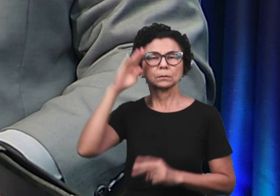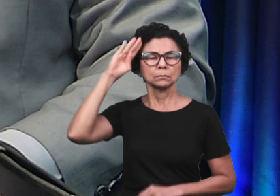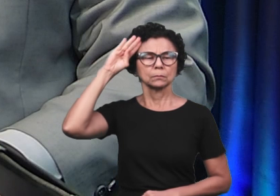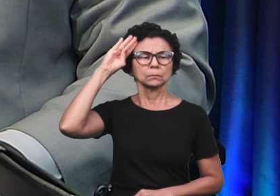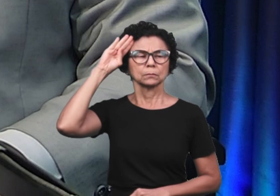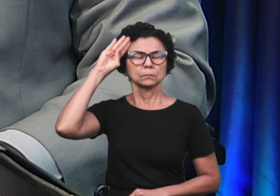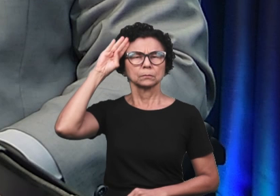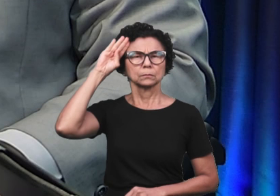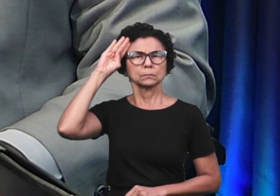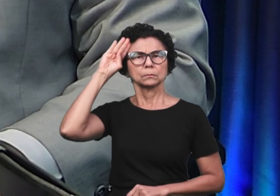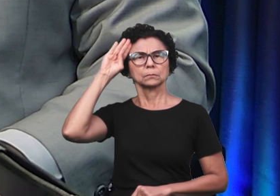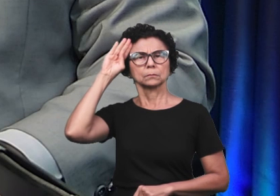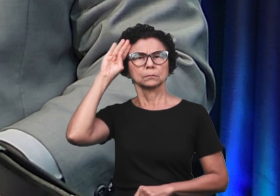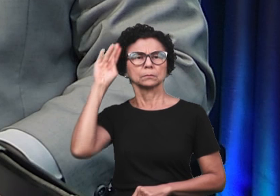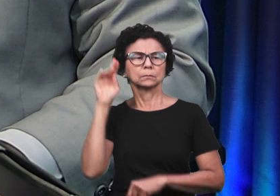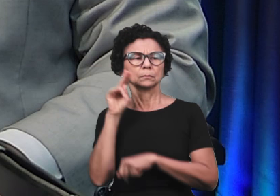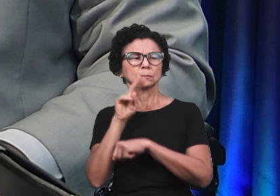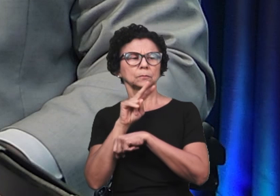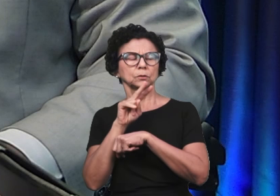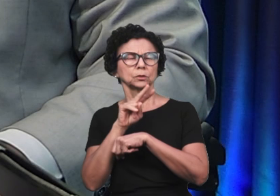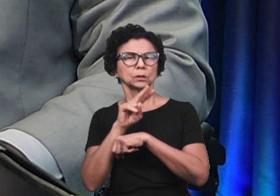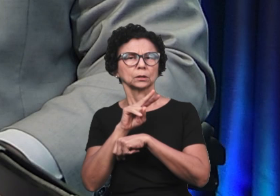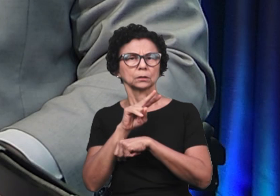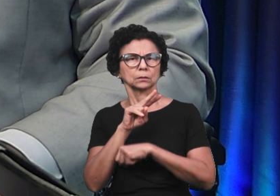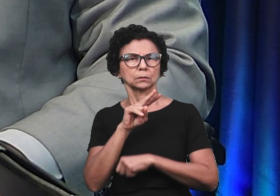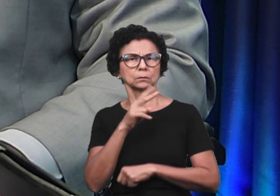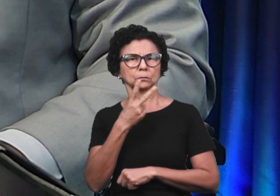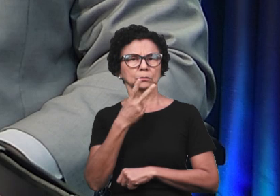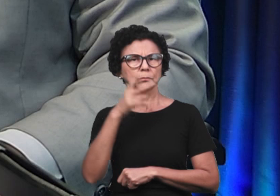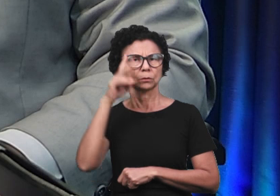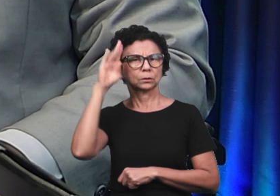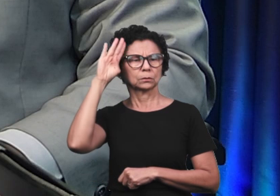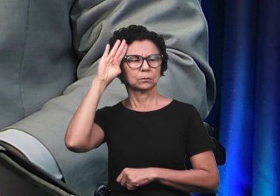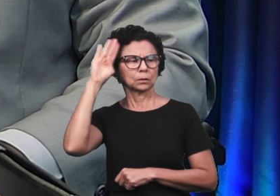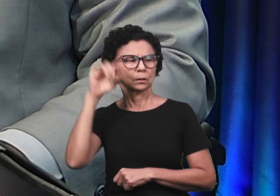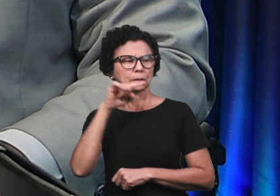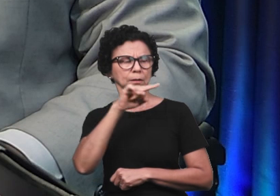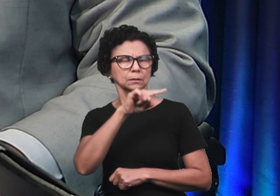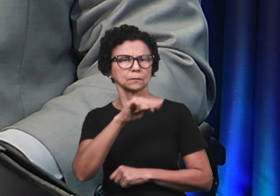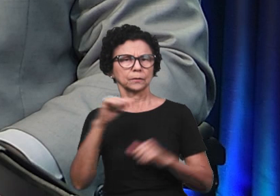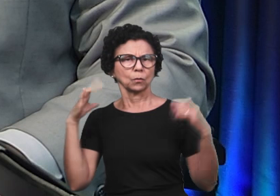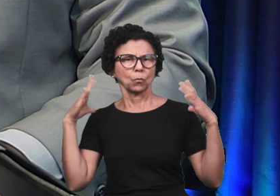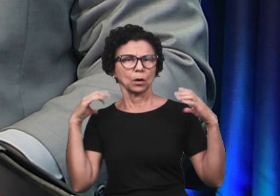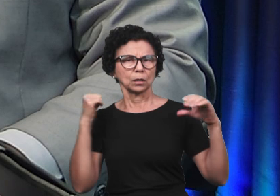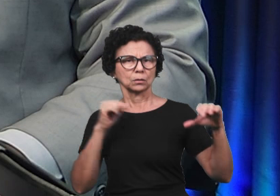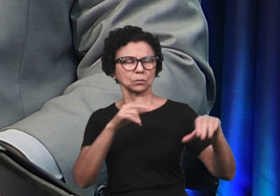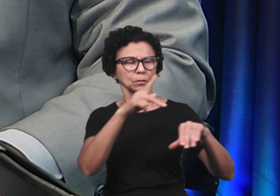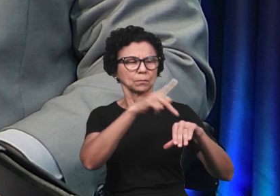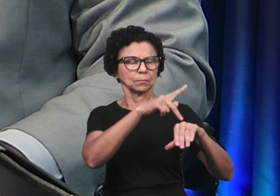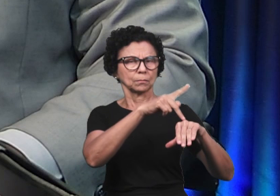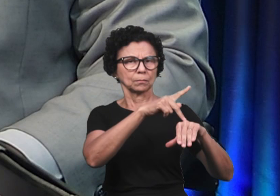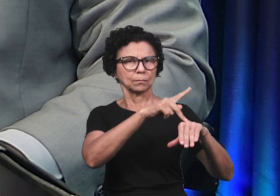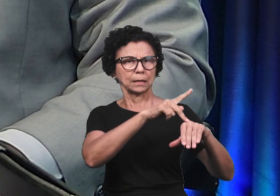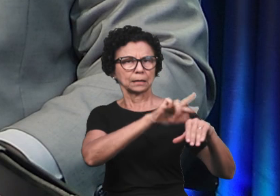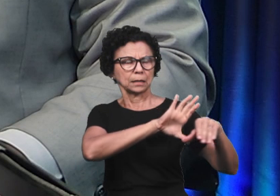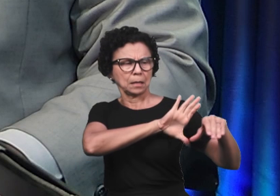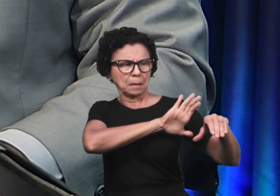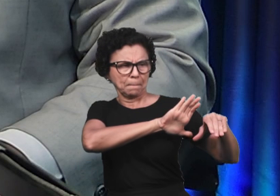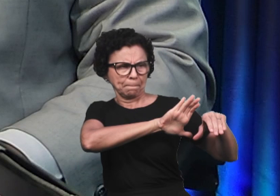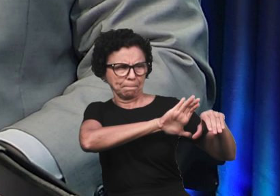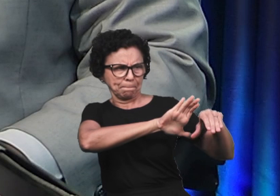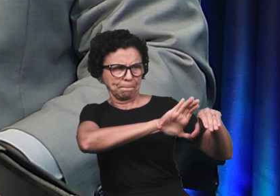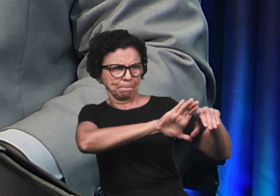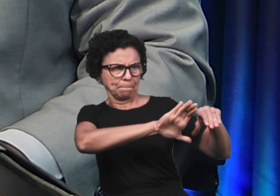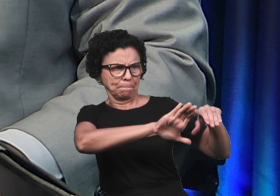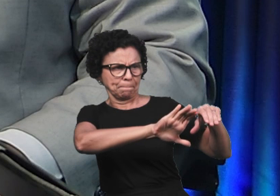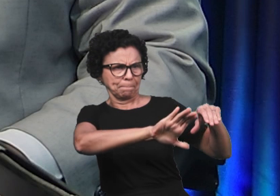a pedra ser revolvida pelo anjo, Jesus ressuscitando, eles viram isso. E foram e contaram aos